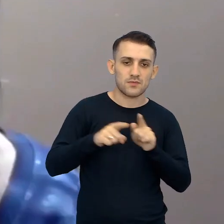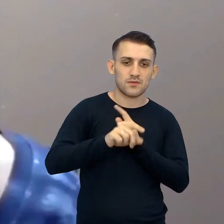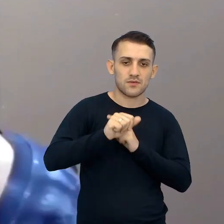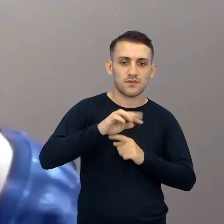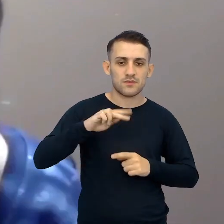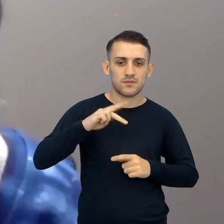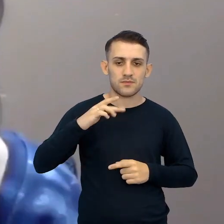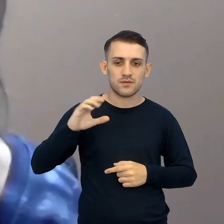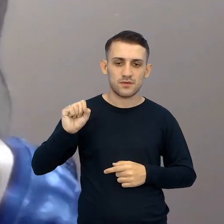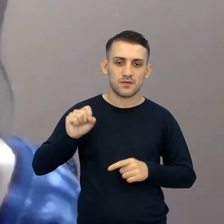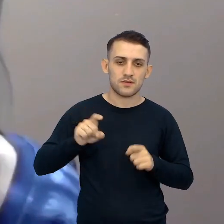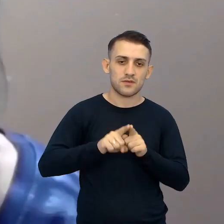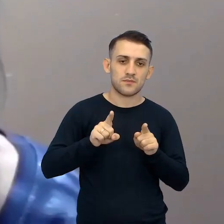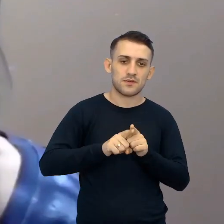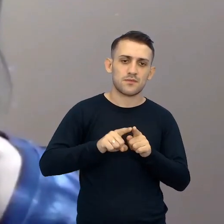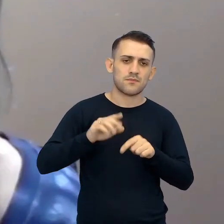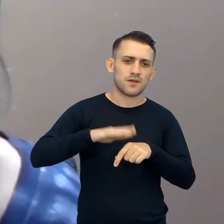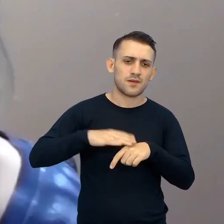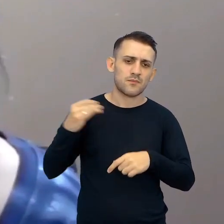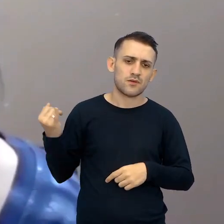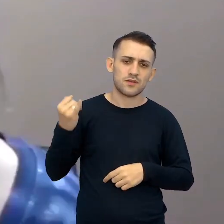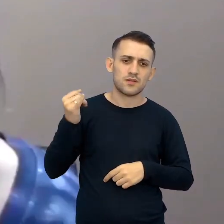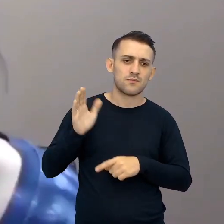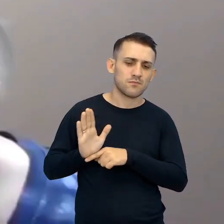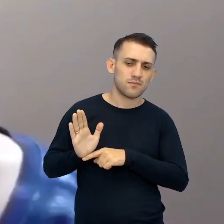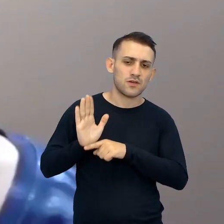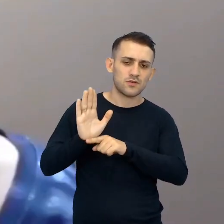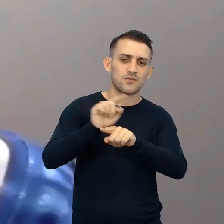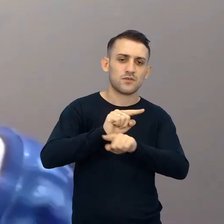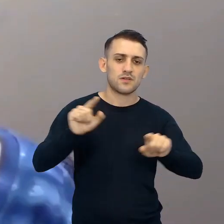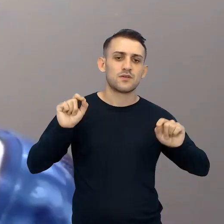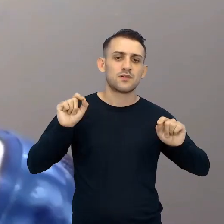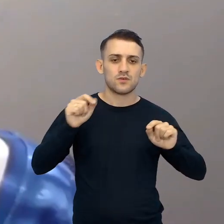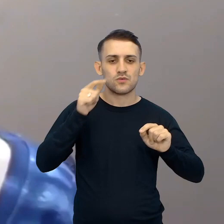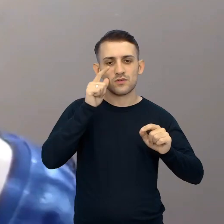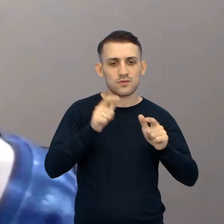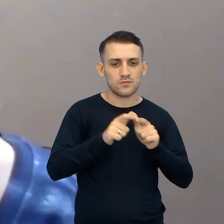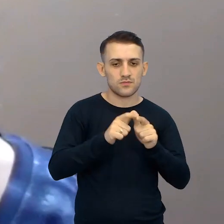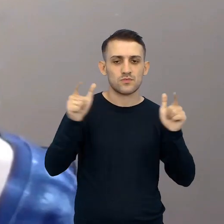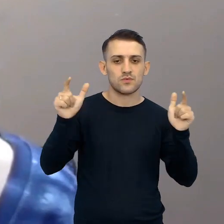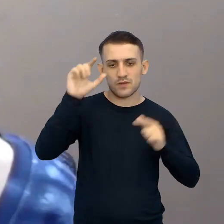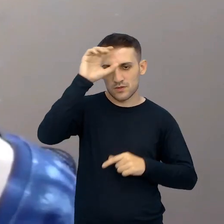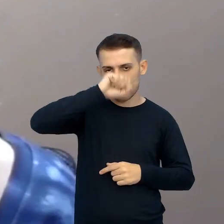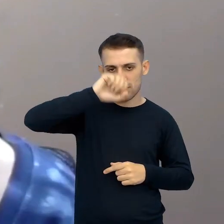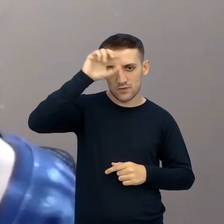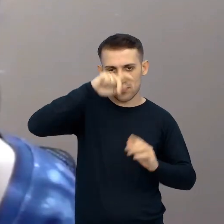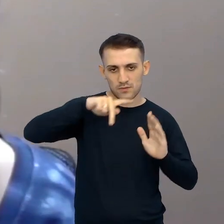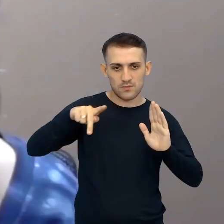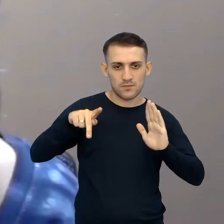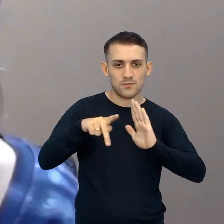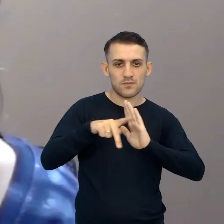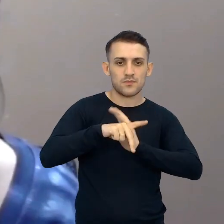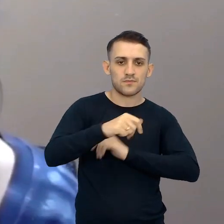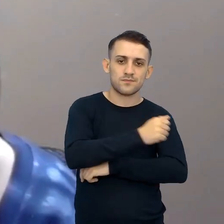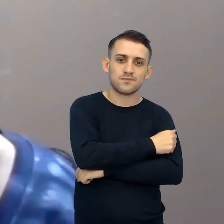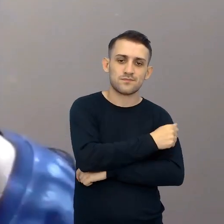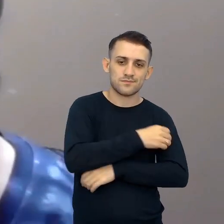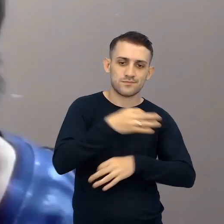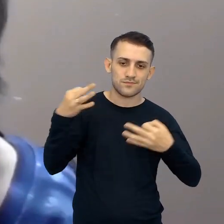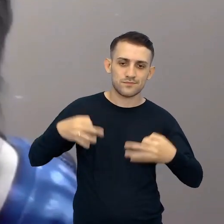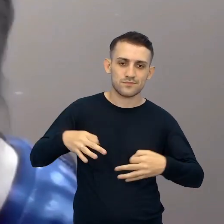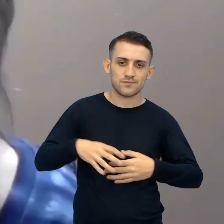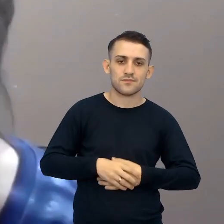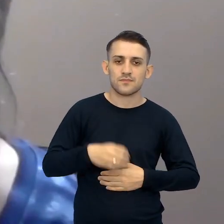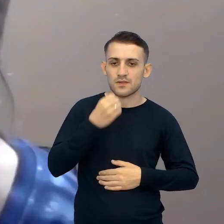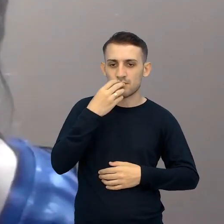ATPCs e, sobretudo, para favorecer e ampliar as aprendizagens dos nossos estudantes.